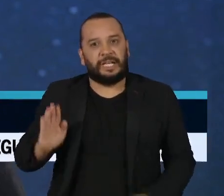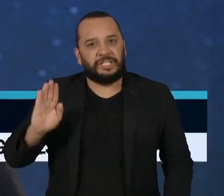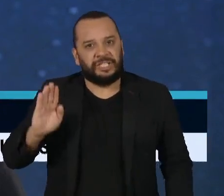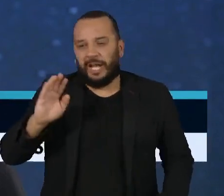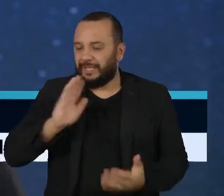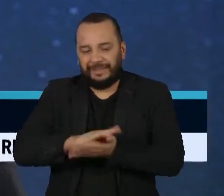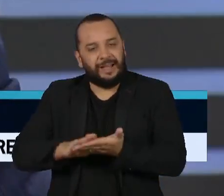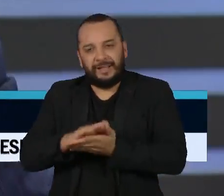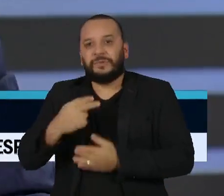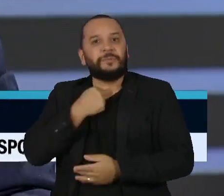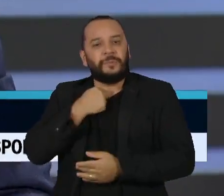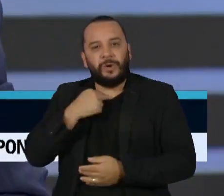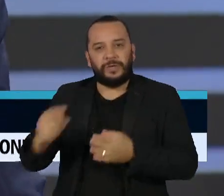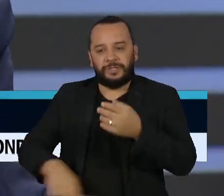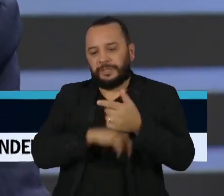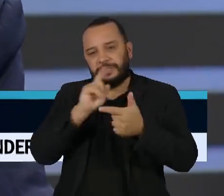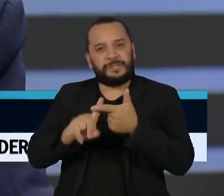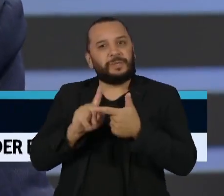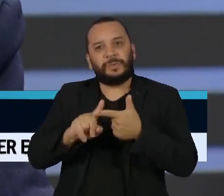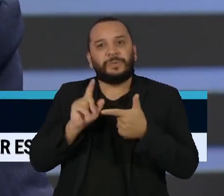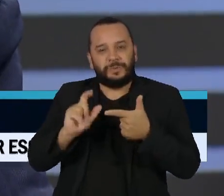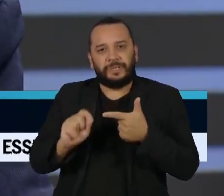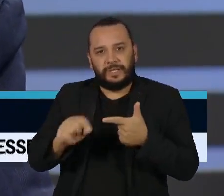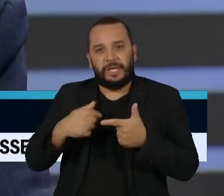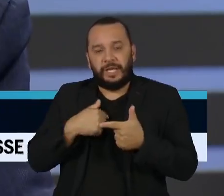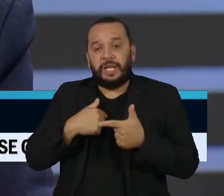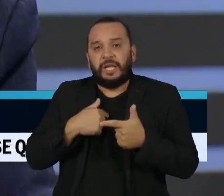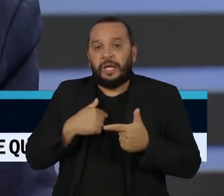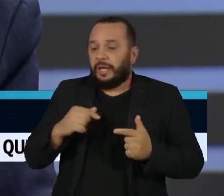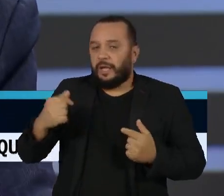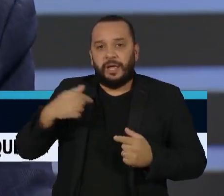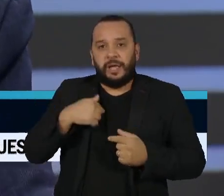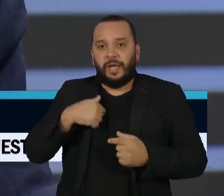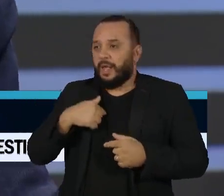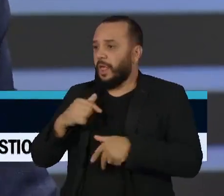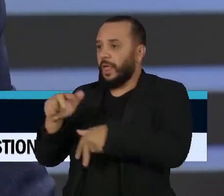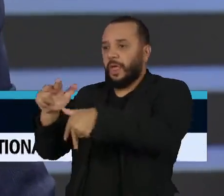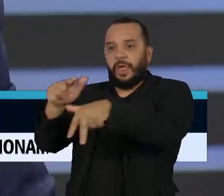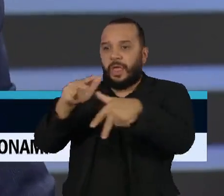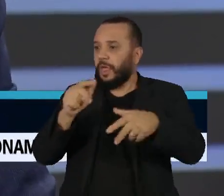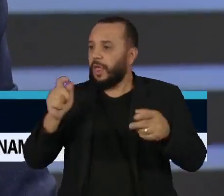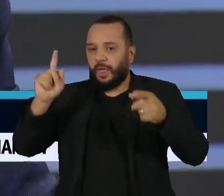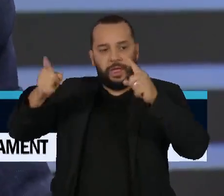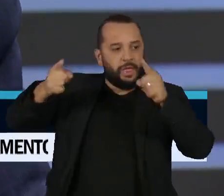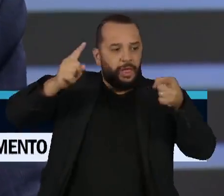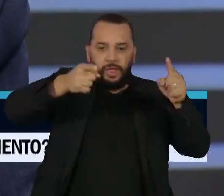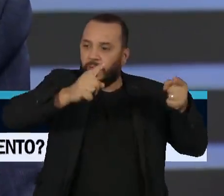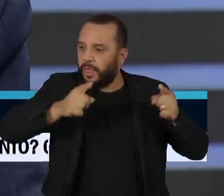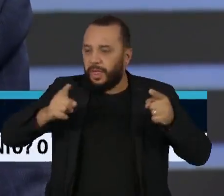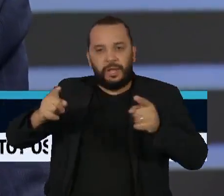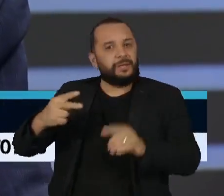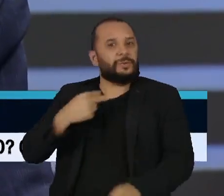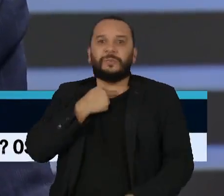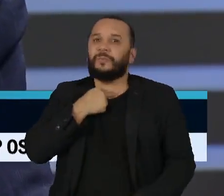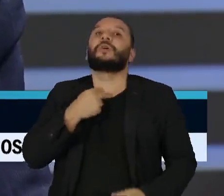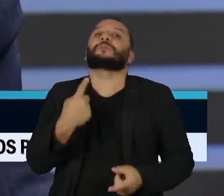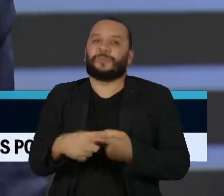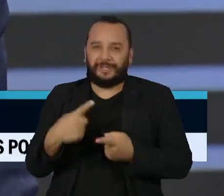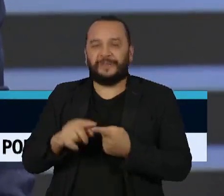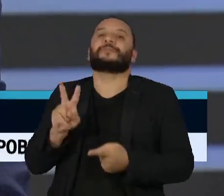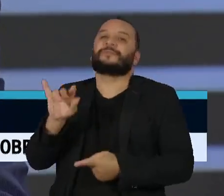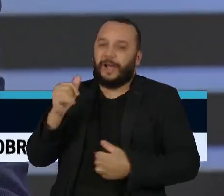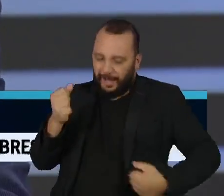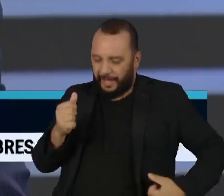Segundo, ele não vai poder ser, como ele disse, cabo eleitoral de luxo, porque outras ações que tramitam no TSE vão colocar obstáculos a